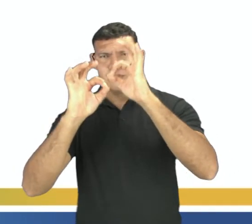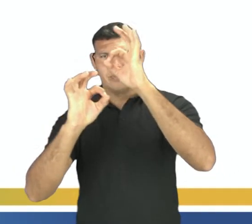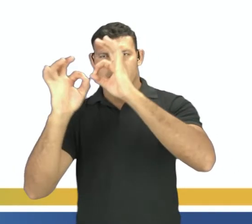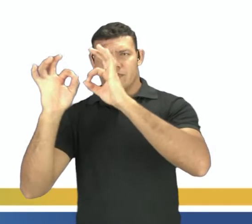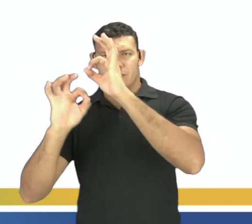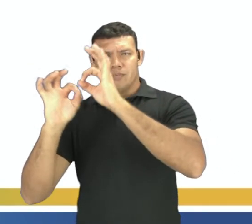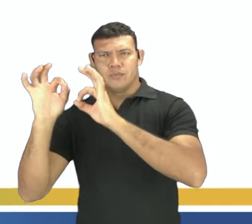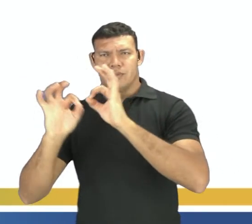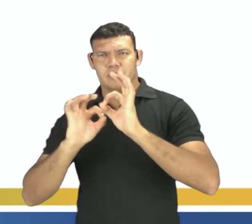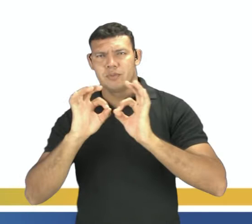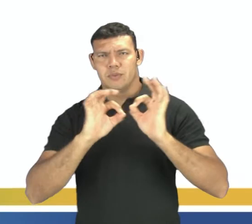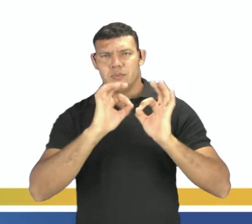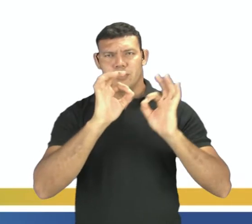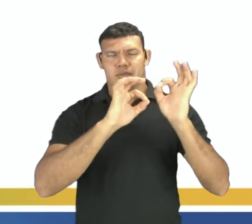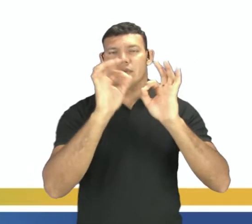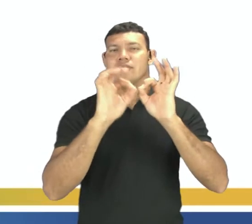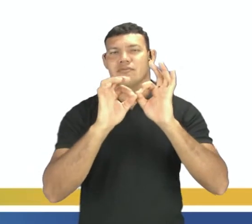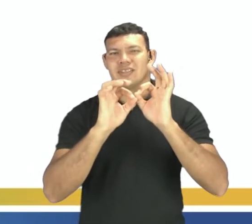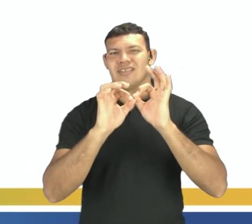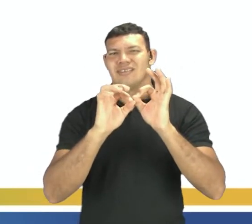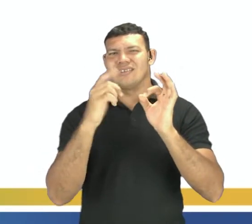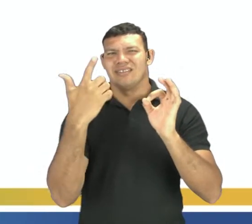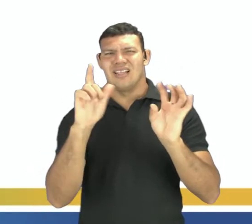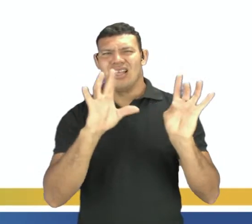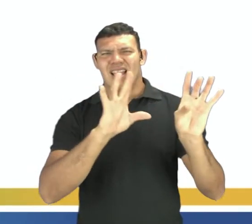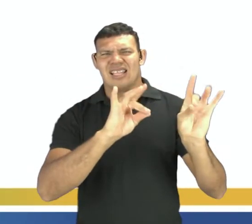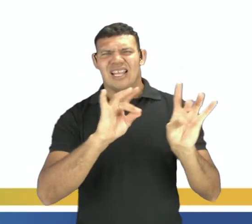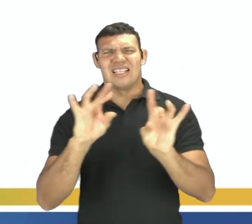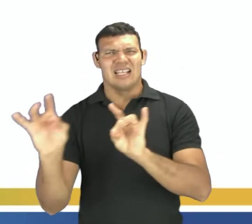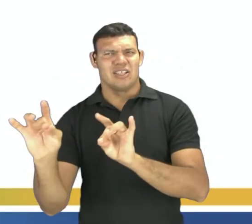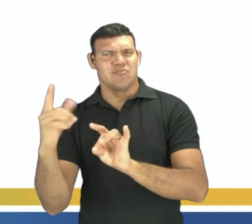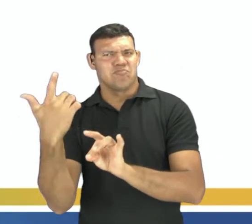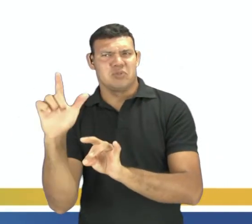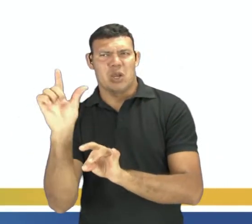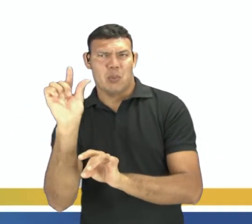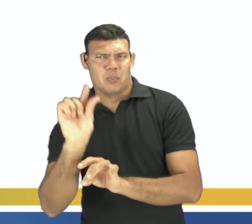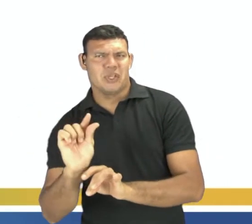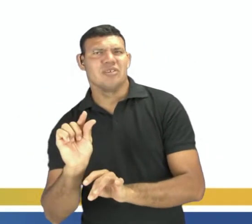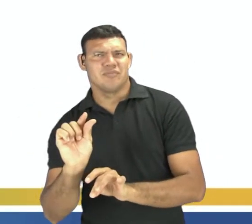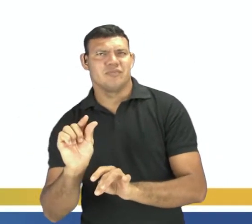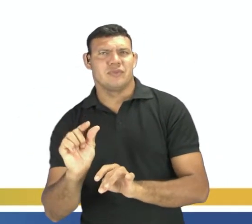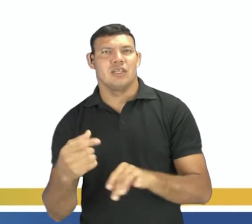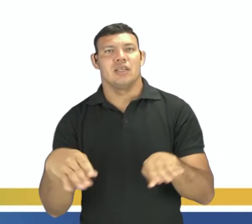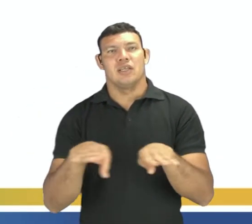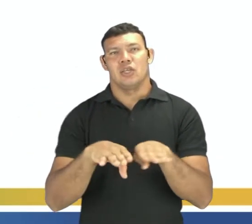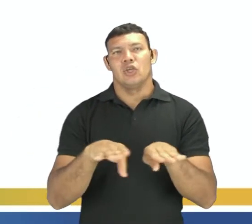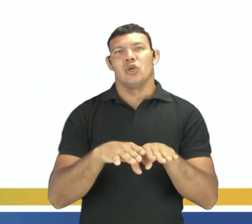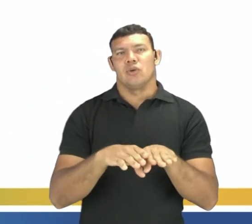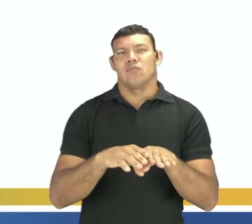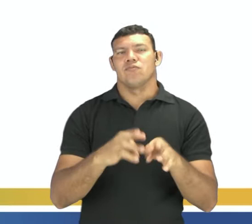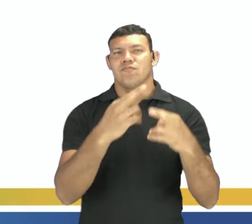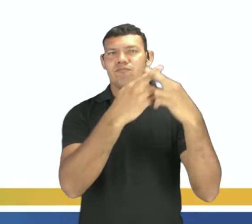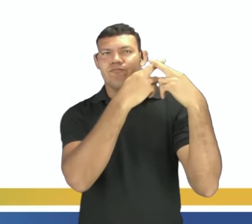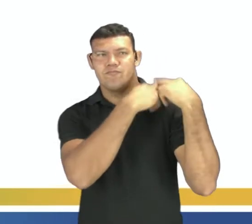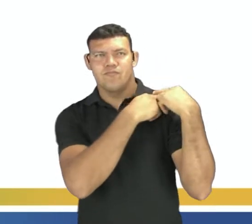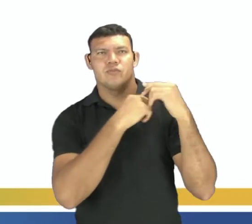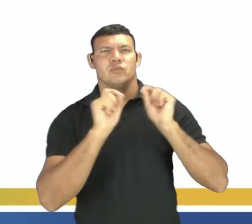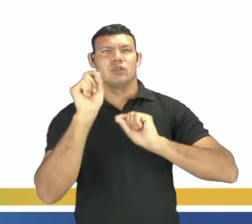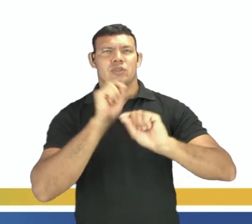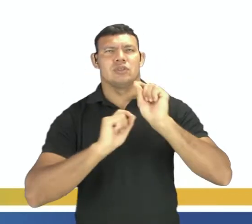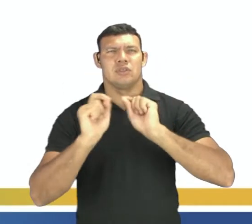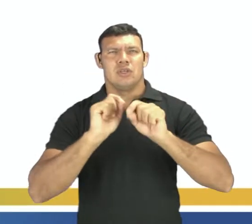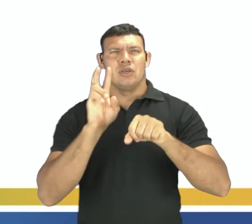função sensorial, proteção, absorção e secreção. O tecido epitelial ele